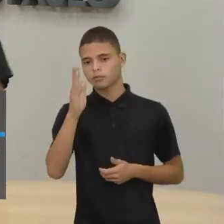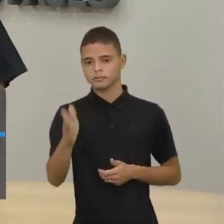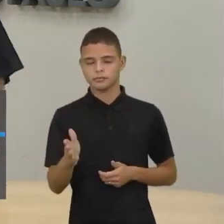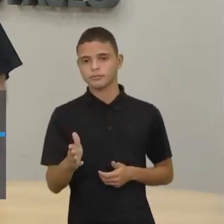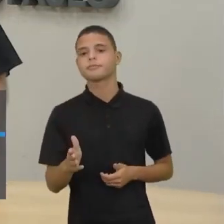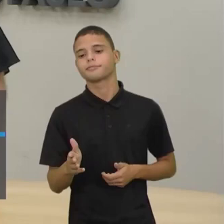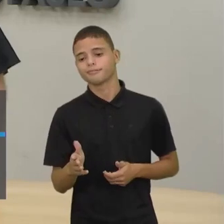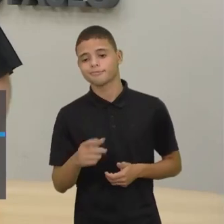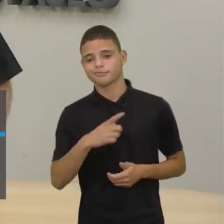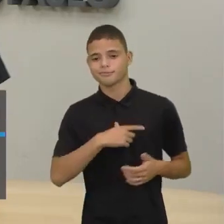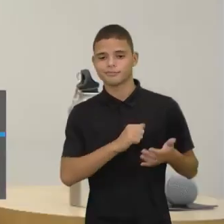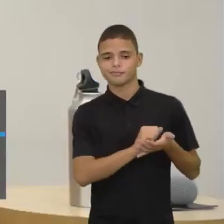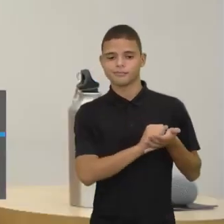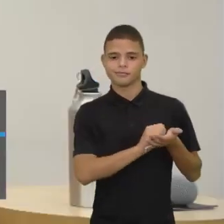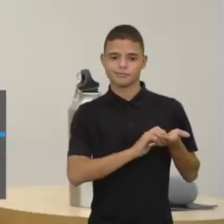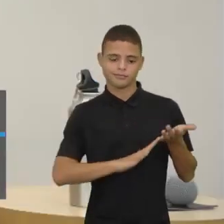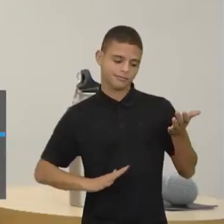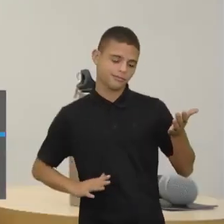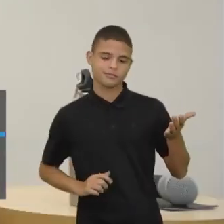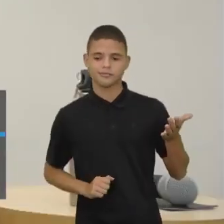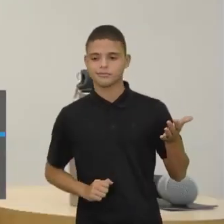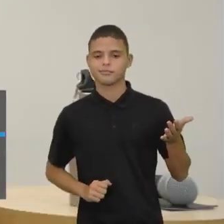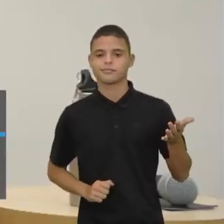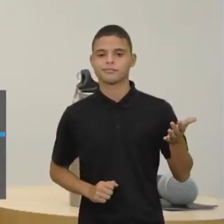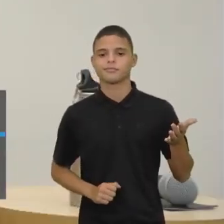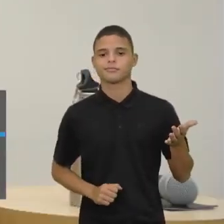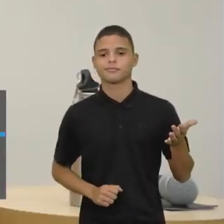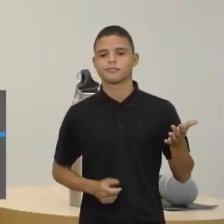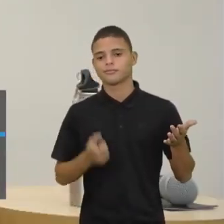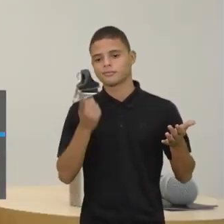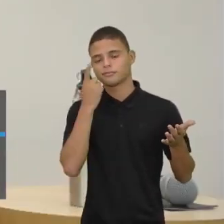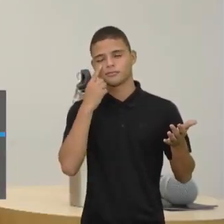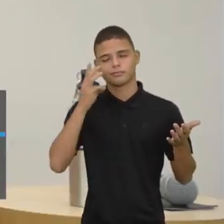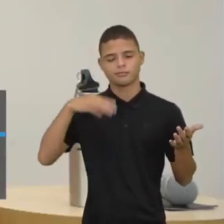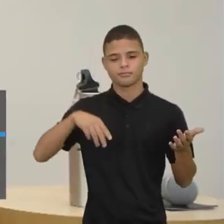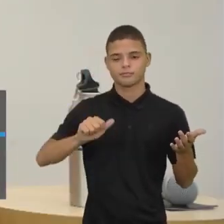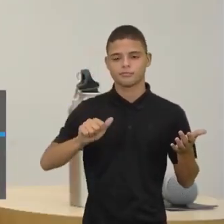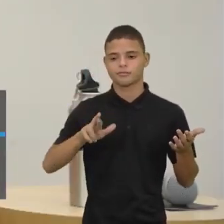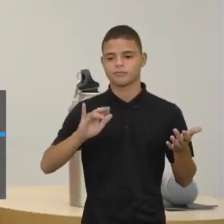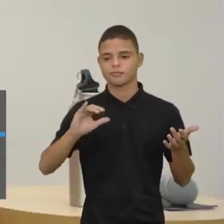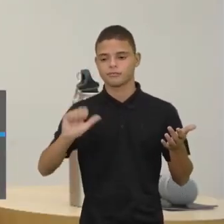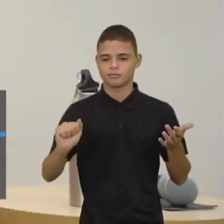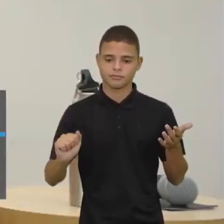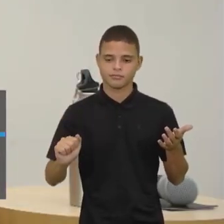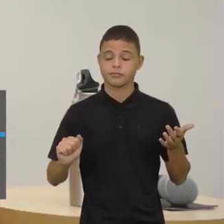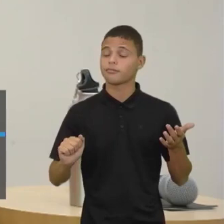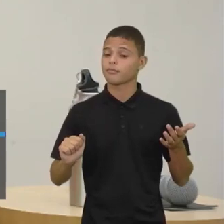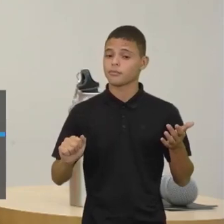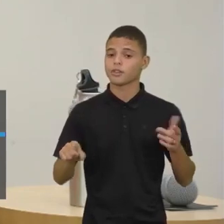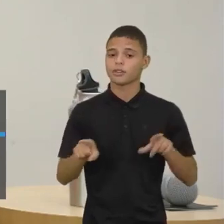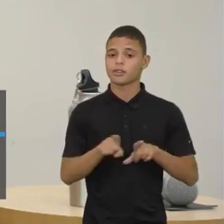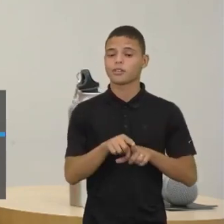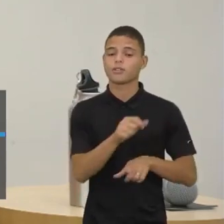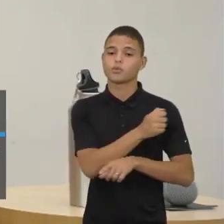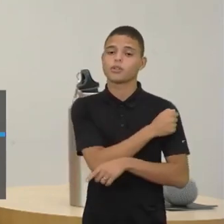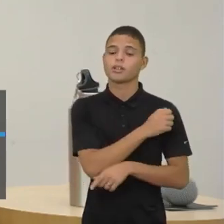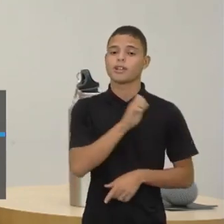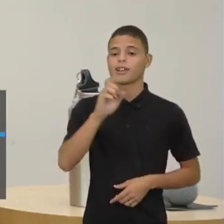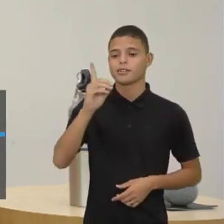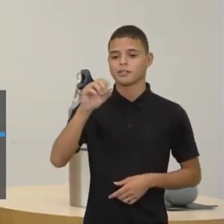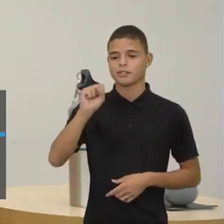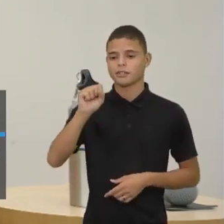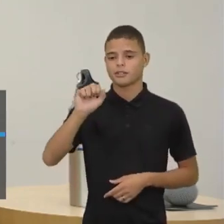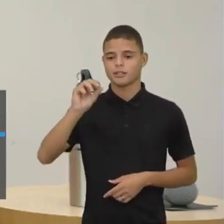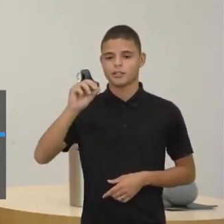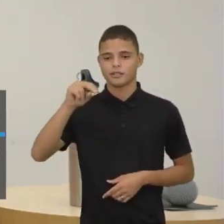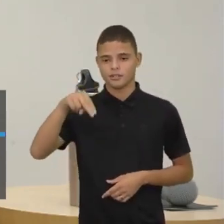tem uma atividade em cima dele, né? Então, e eu quero ver a Maria, os estudantes Edson e Maria, da Escola Jardim da